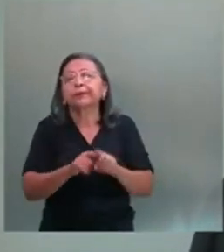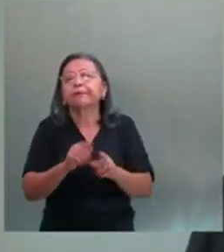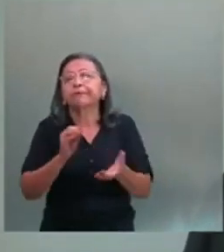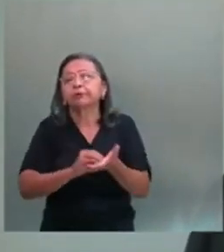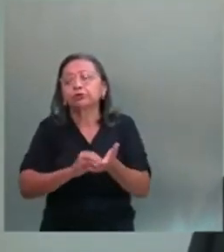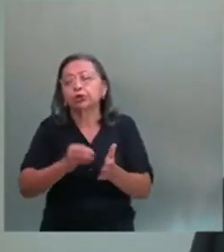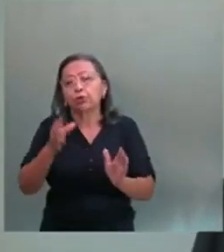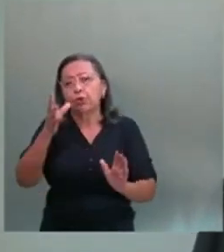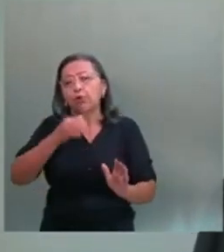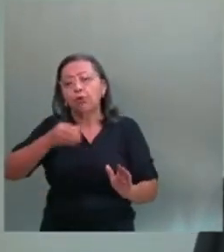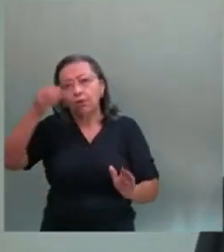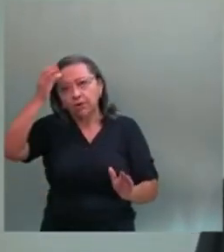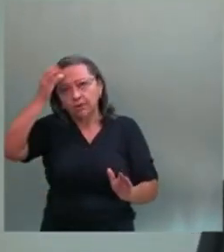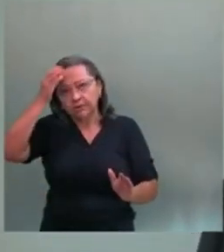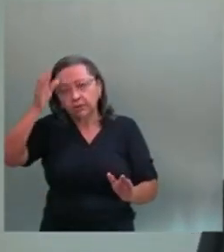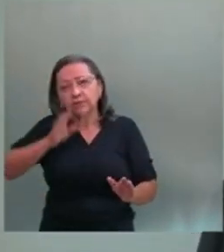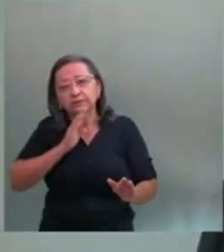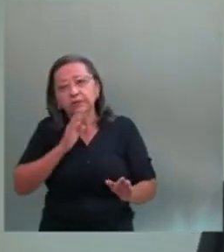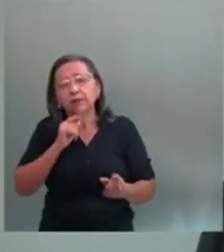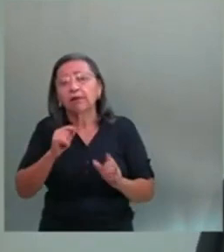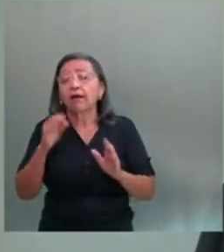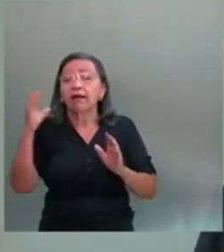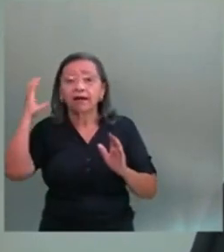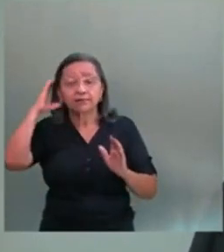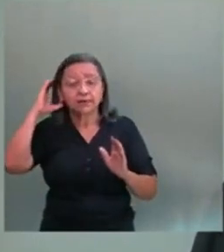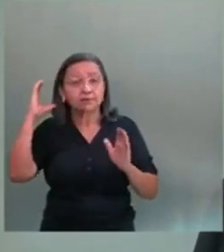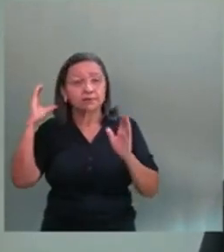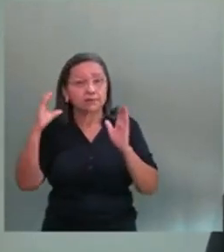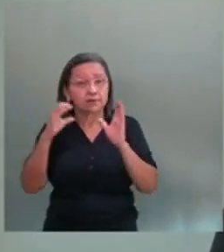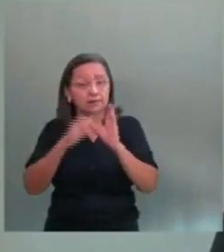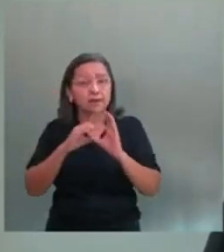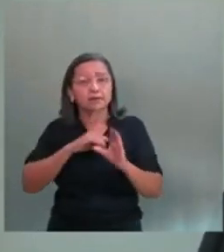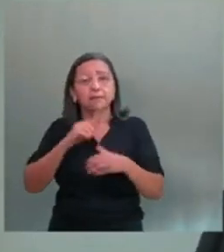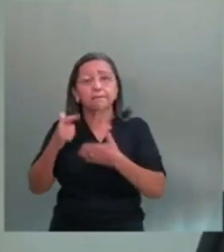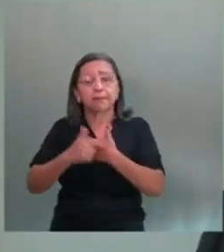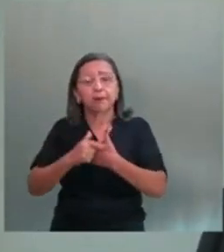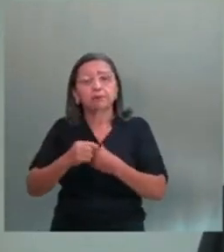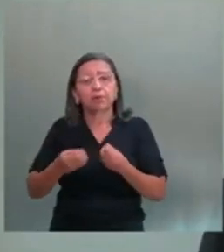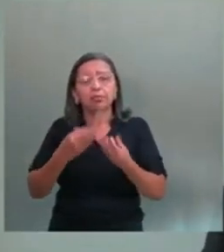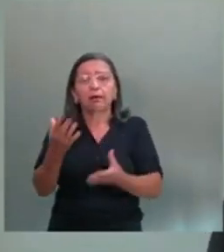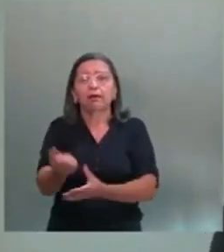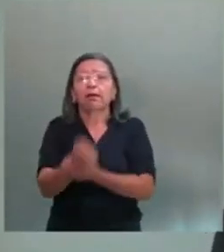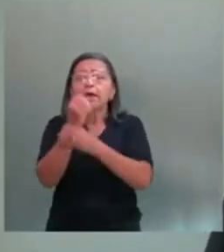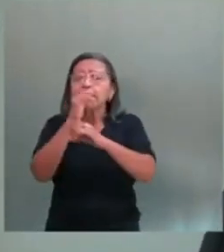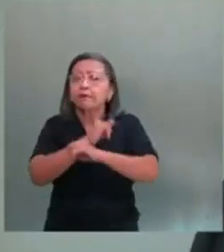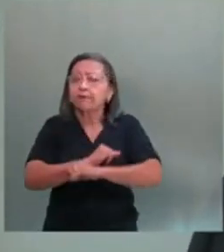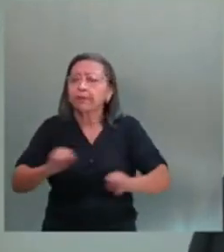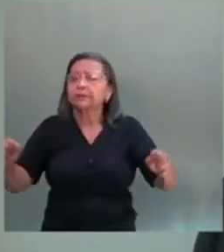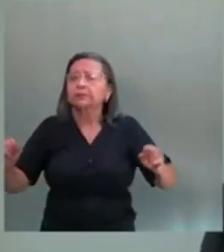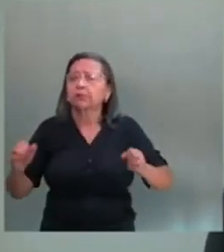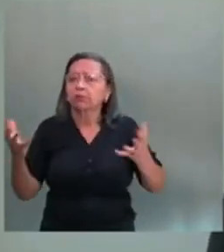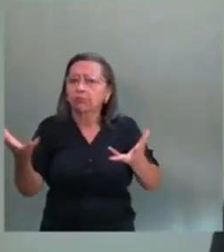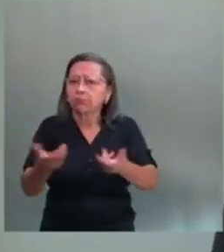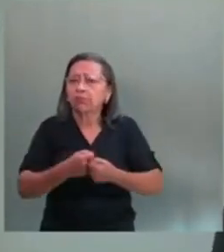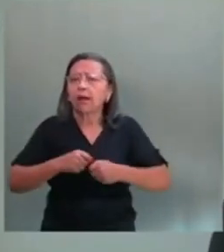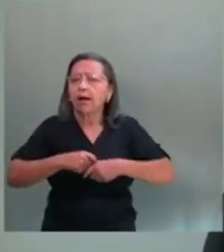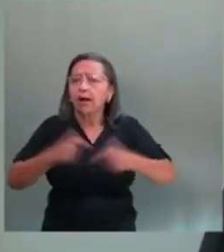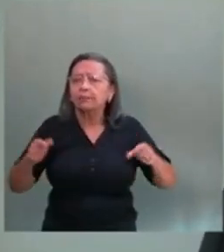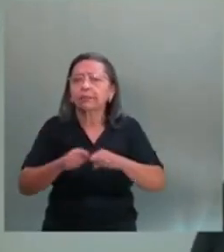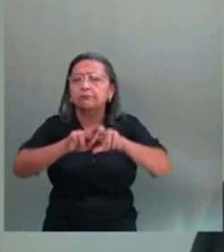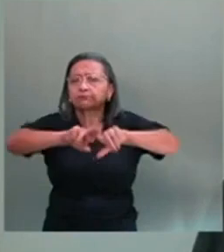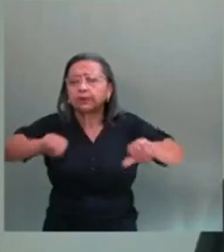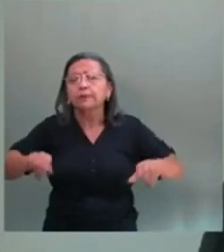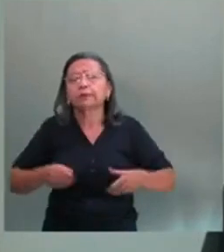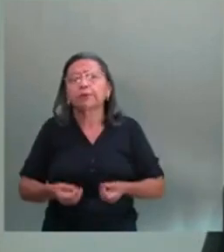grande. E a agência, a rádio, tem o papel de garantir informação de qualidade a um público amplo e plural, promover os temas de